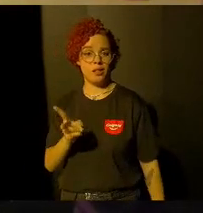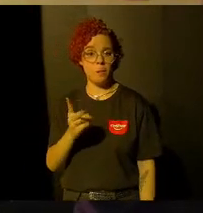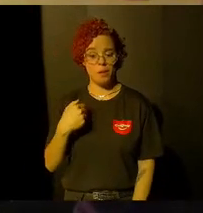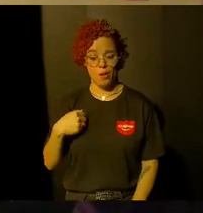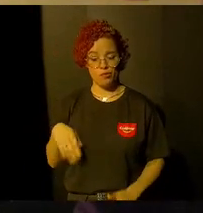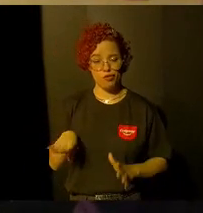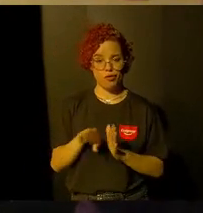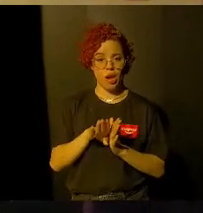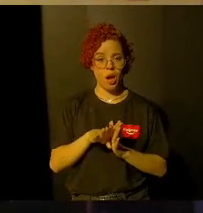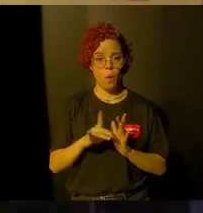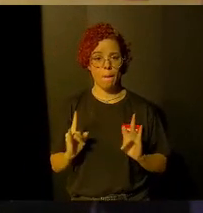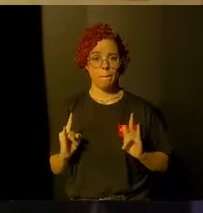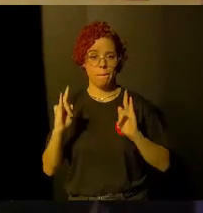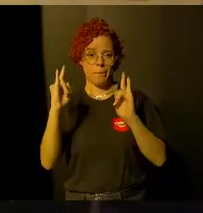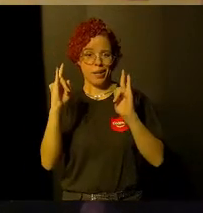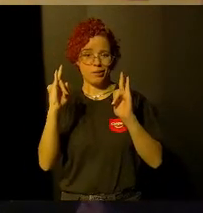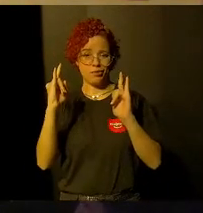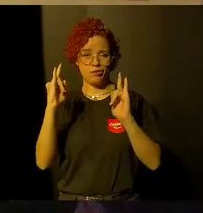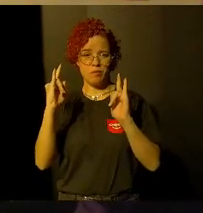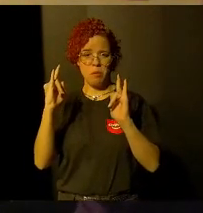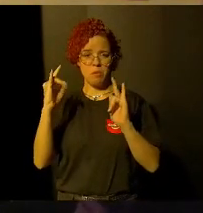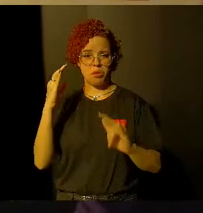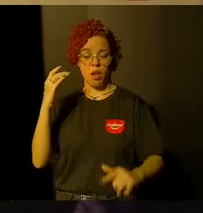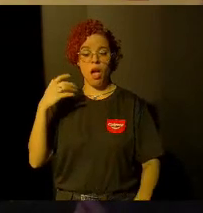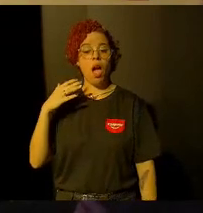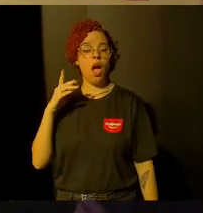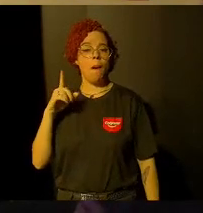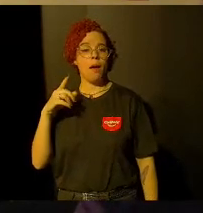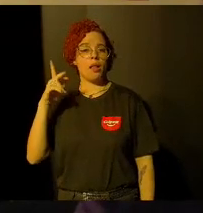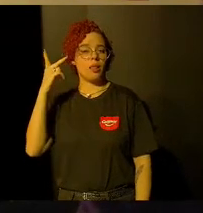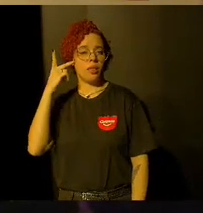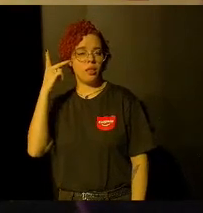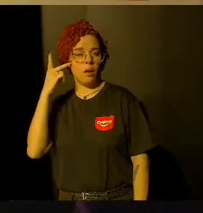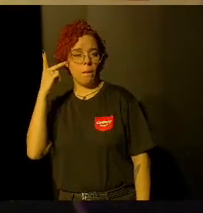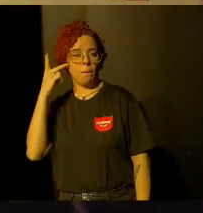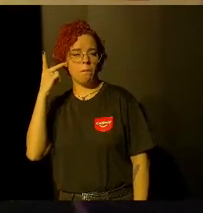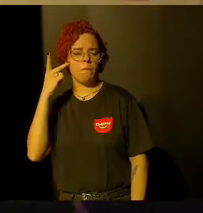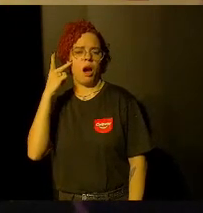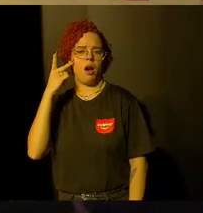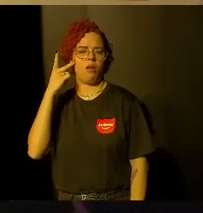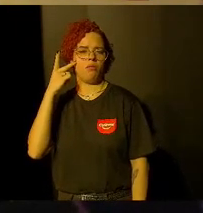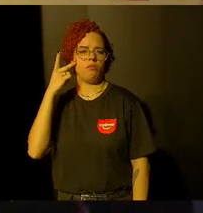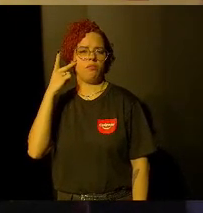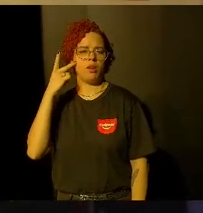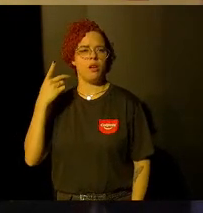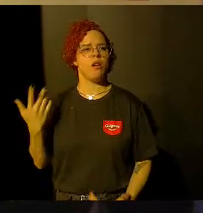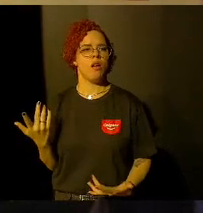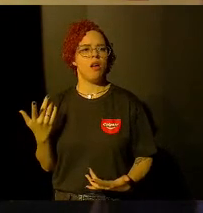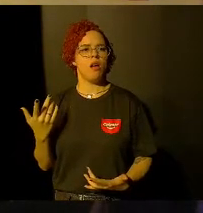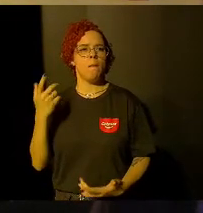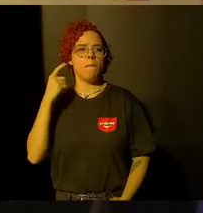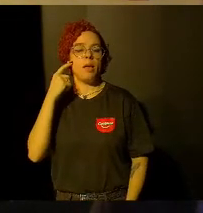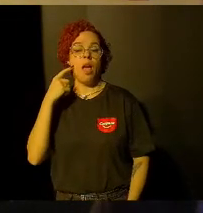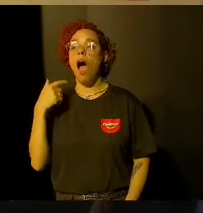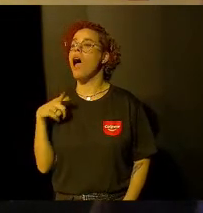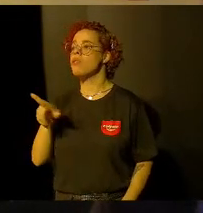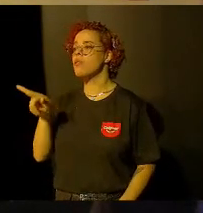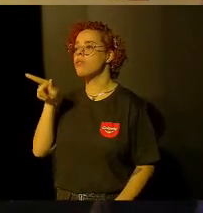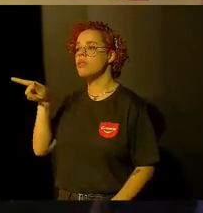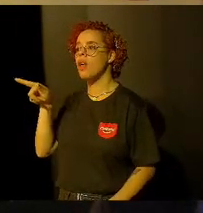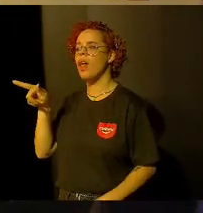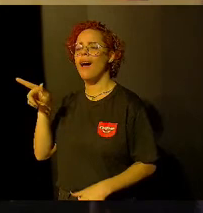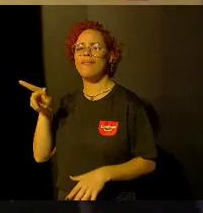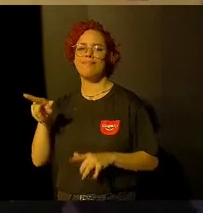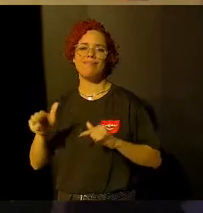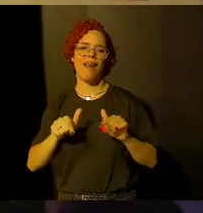em São Paulo as pessoas têm certeza de que eu trabalho naquele lugar não é uma pastabilidade normalmente